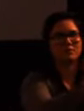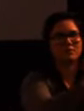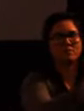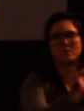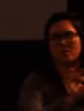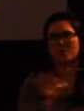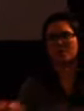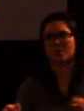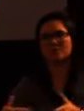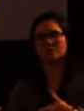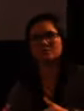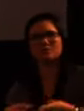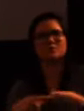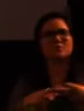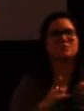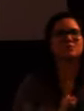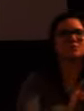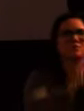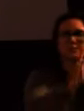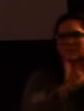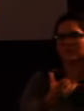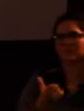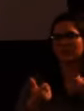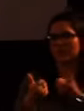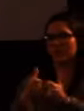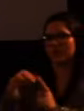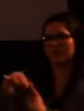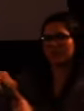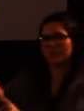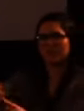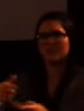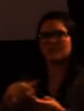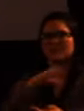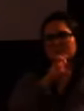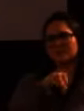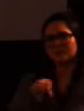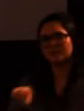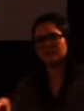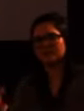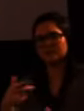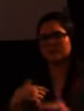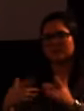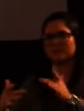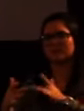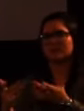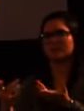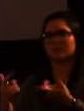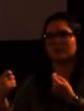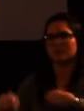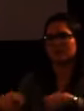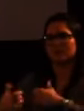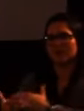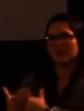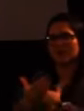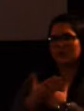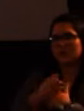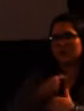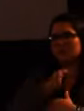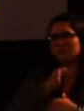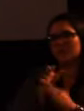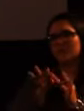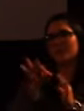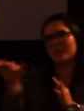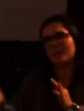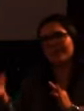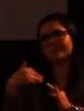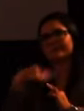de comércio, muito dependentes ainda de outras centralidades, de outros espaços que ofertem essas